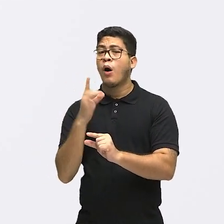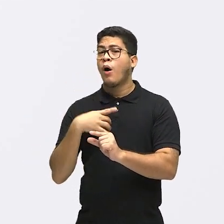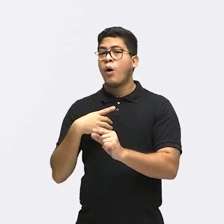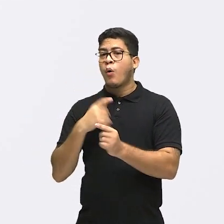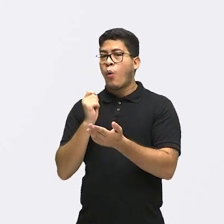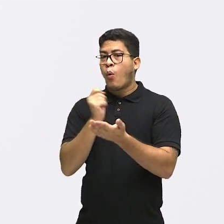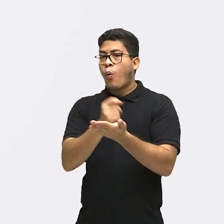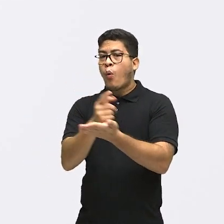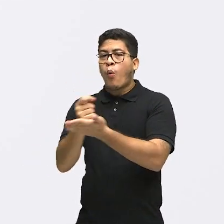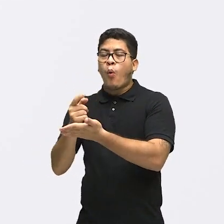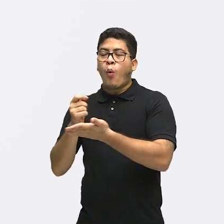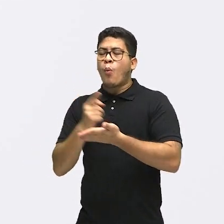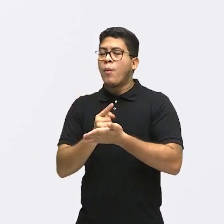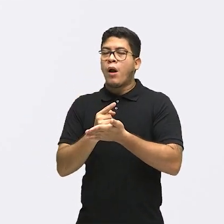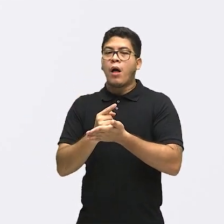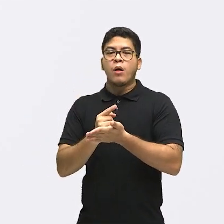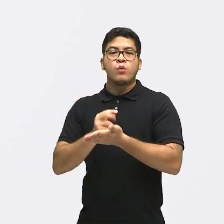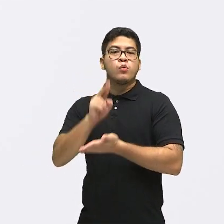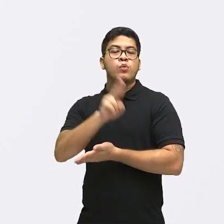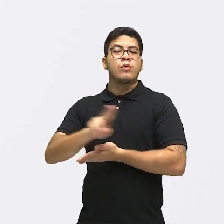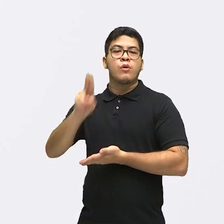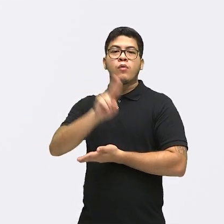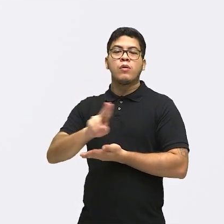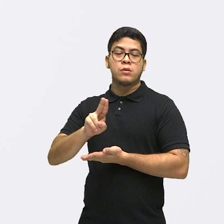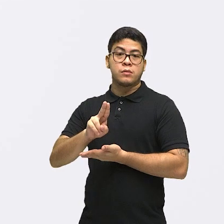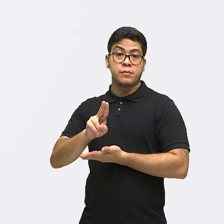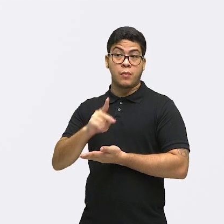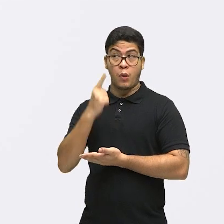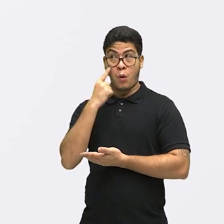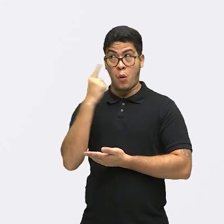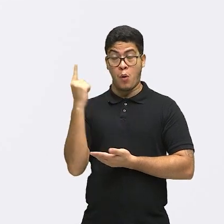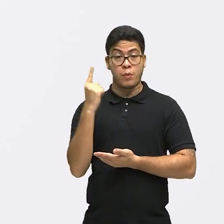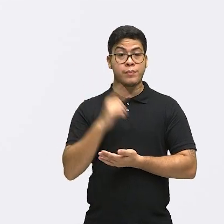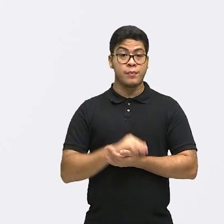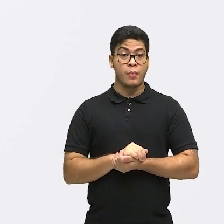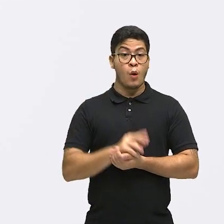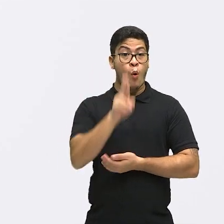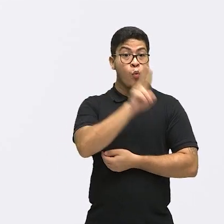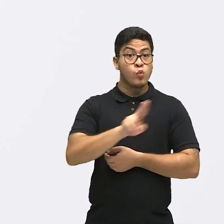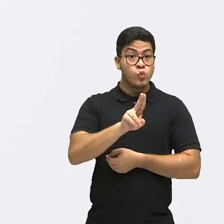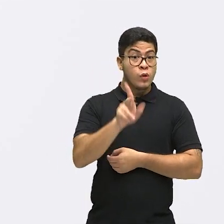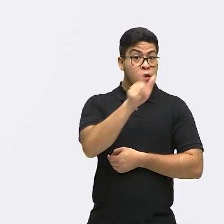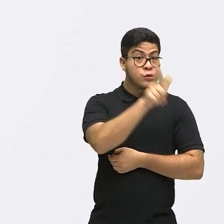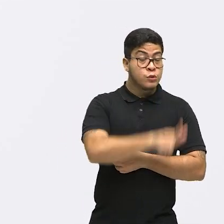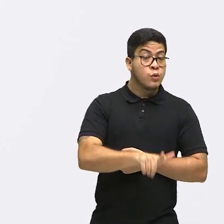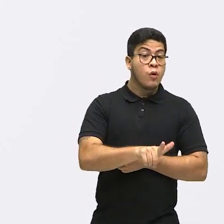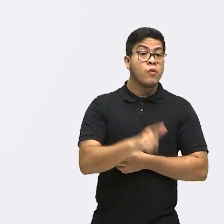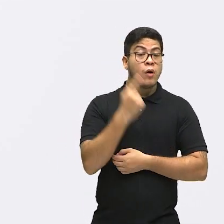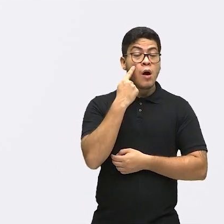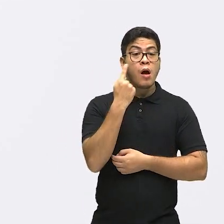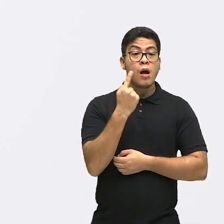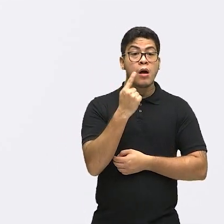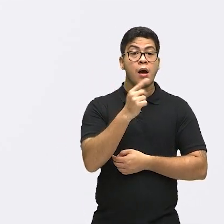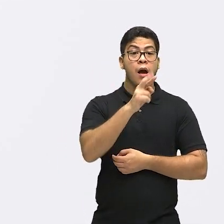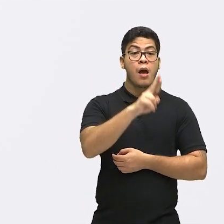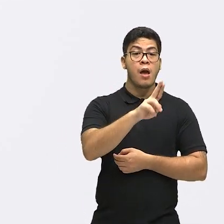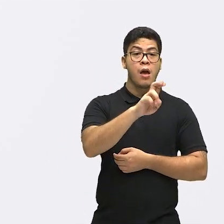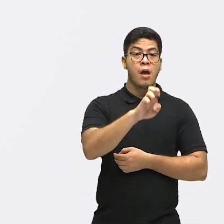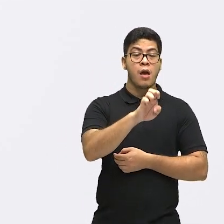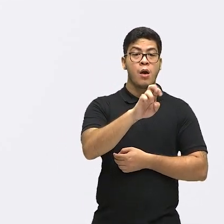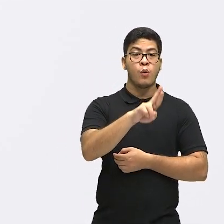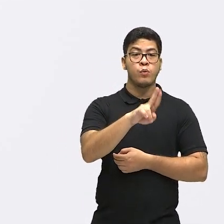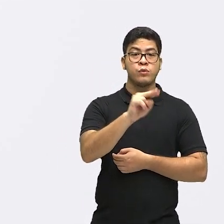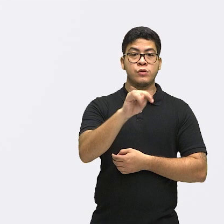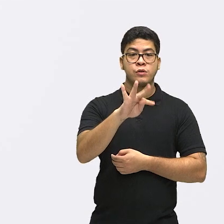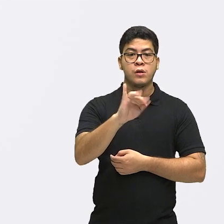evitar desperdícios. Reutilizar, olha só, reutilizar gera uma economia,